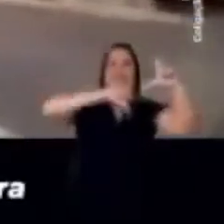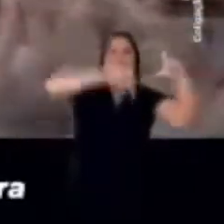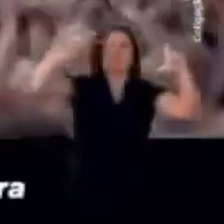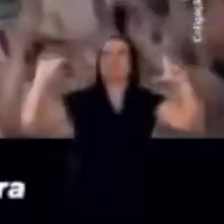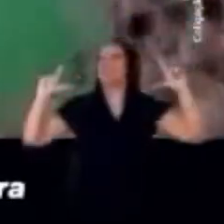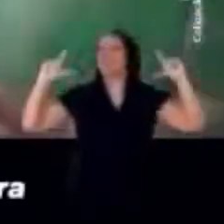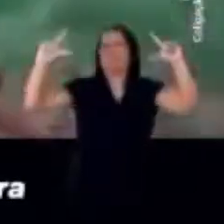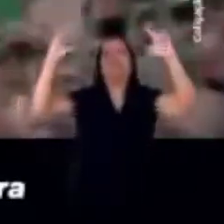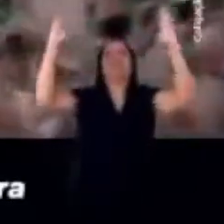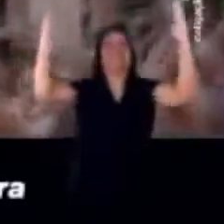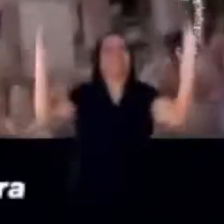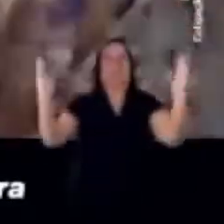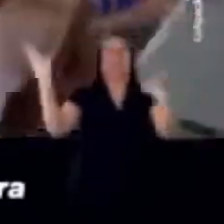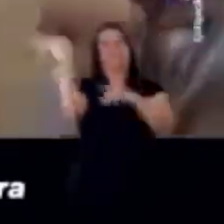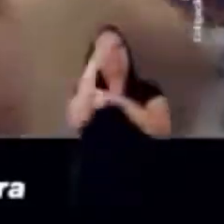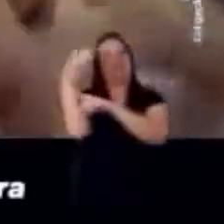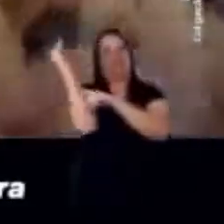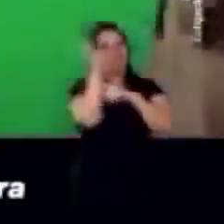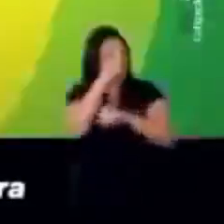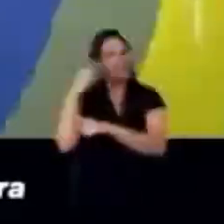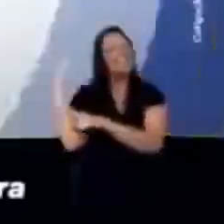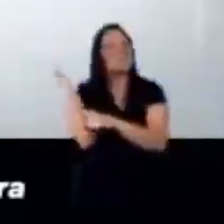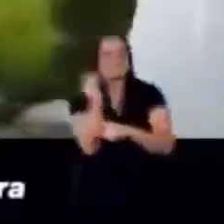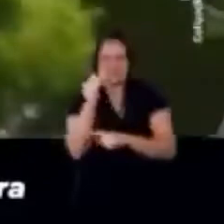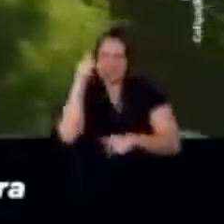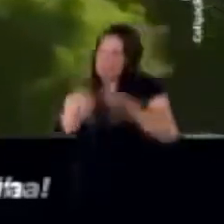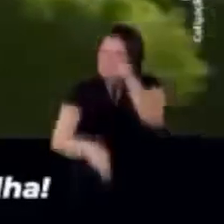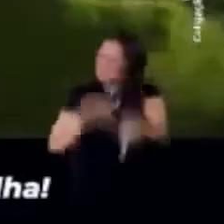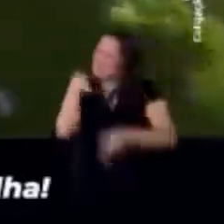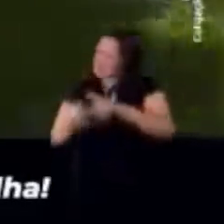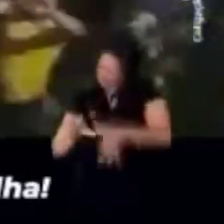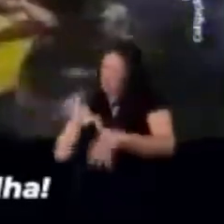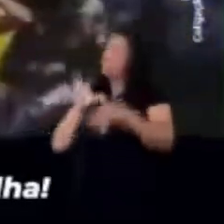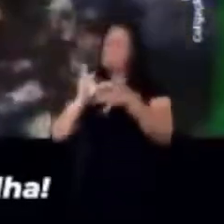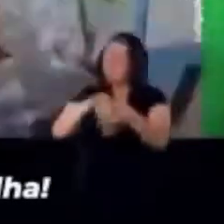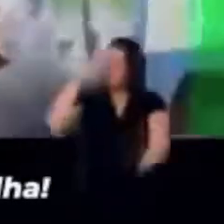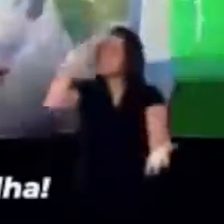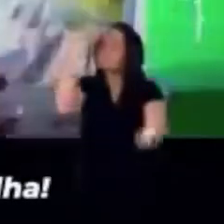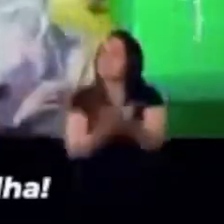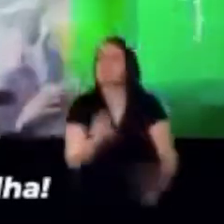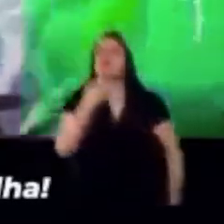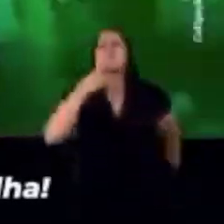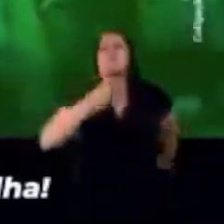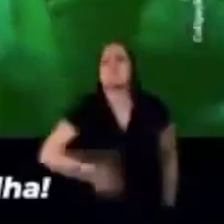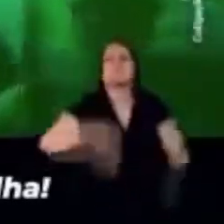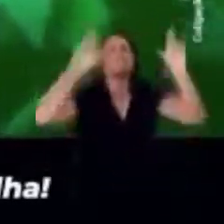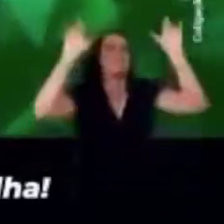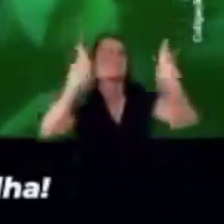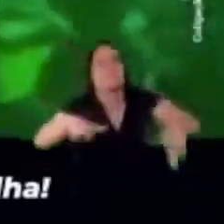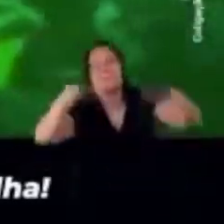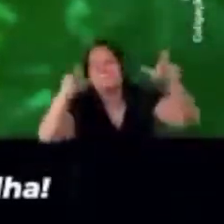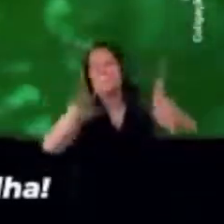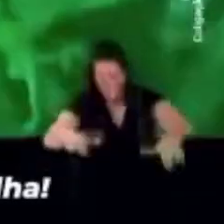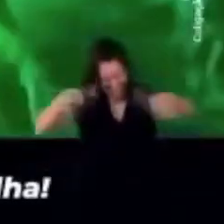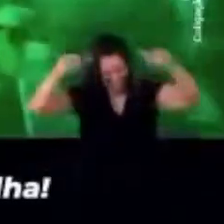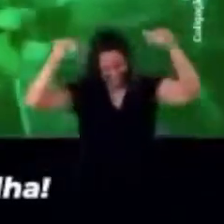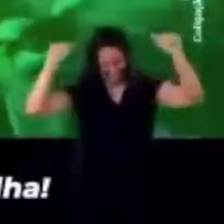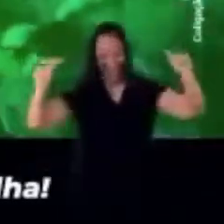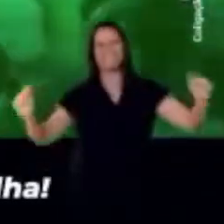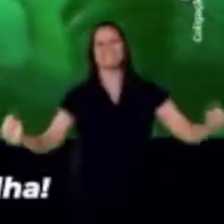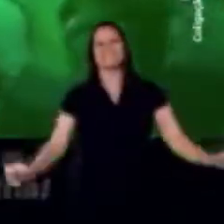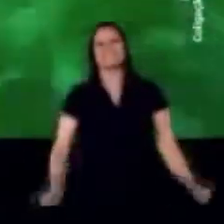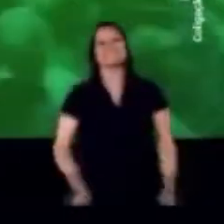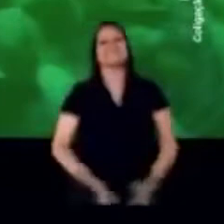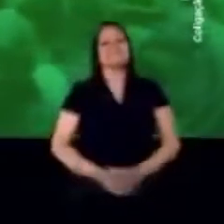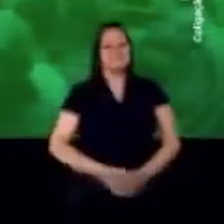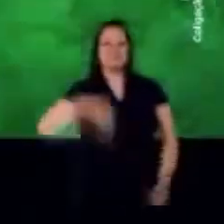Amazonense, azul, branco, amarelo e verde é nossa bandeira. Com fé na força do povo, ela jamais será